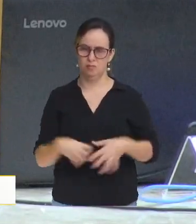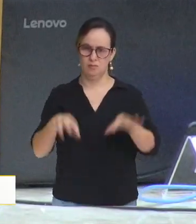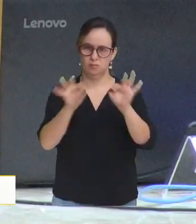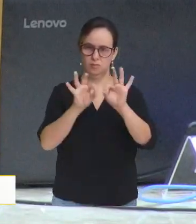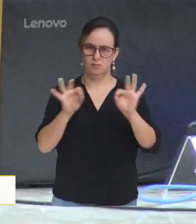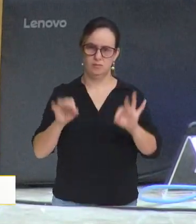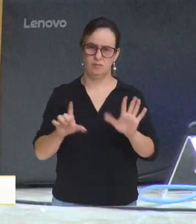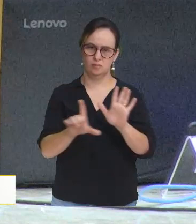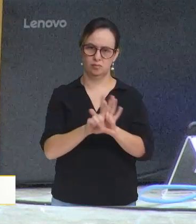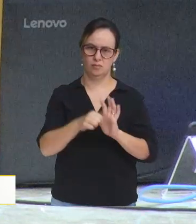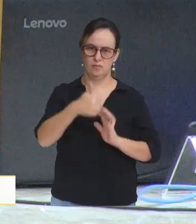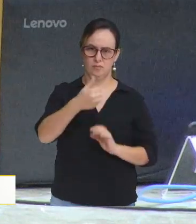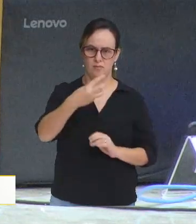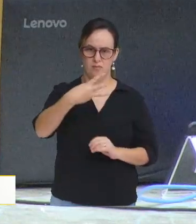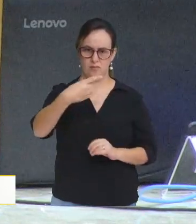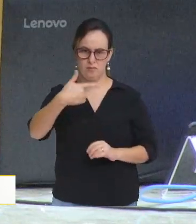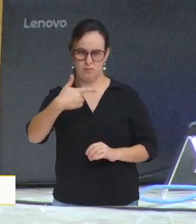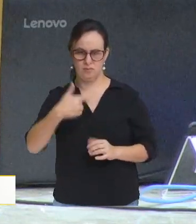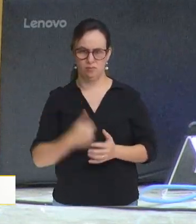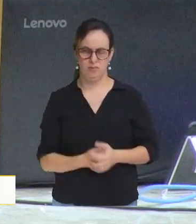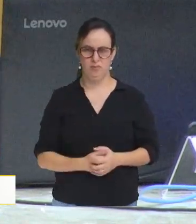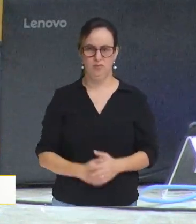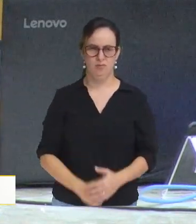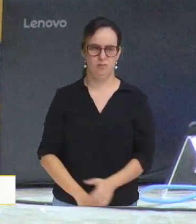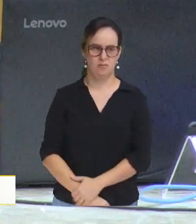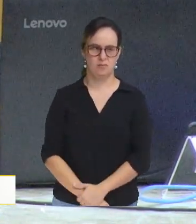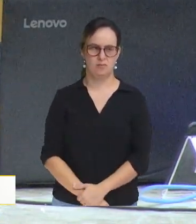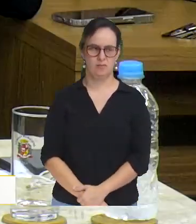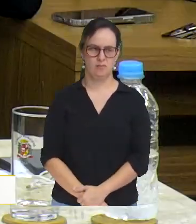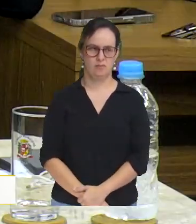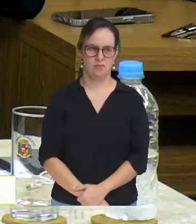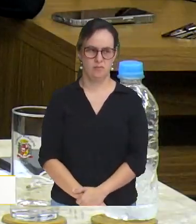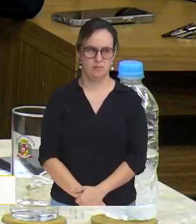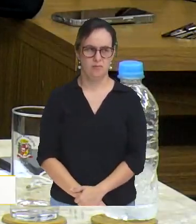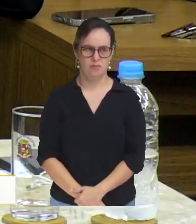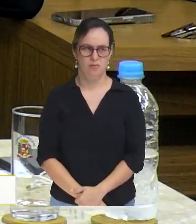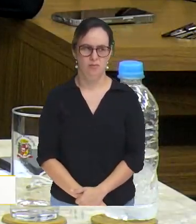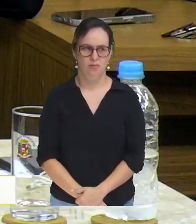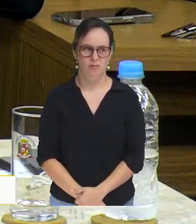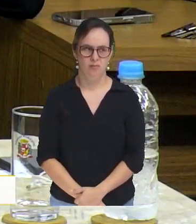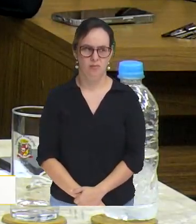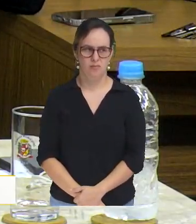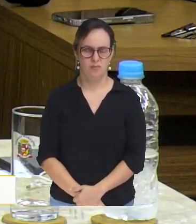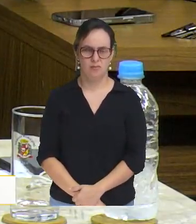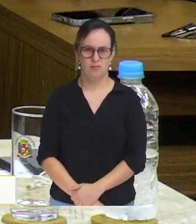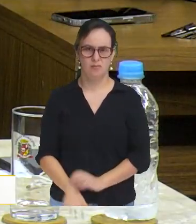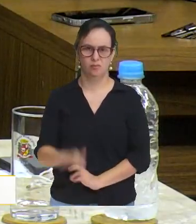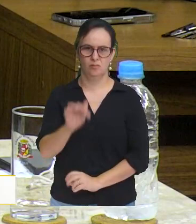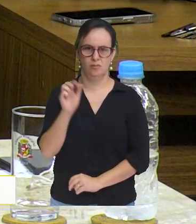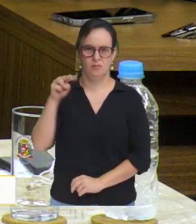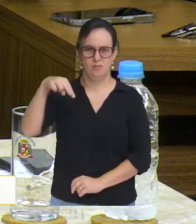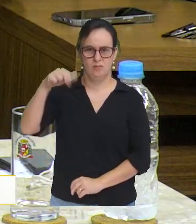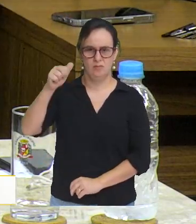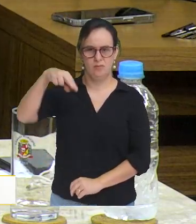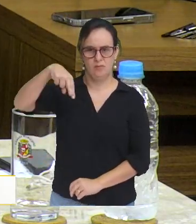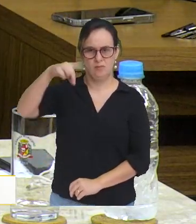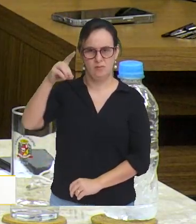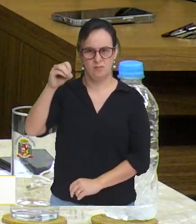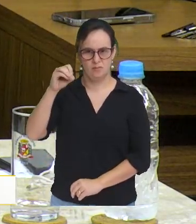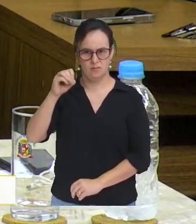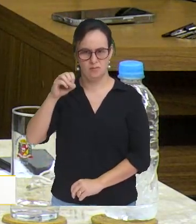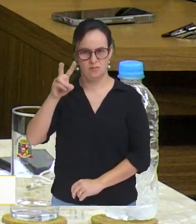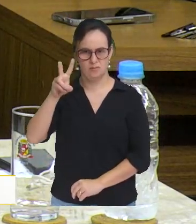132/2022. Pela ordem, presidente. Pela ordem, vereador Alexandre Cachorro. O vereador Fernando aí fez uma explicação sobre o projeto. Foi um projeto